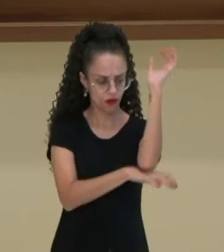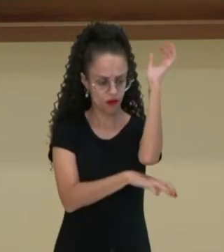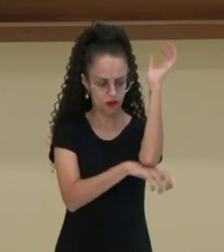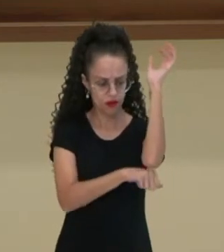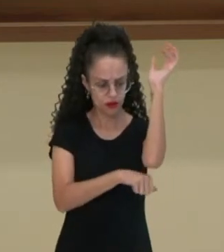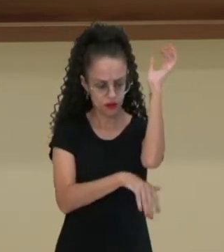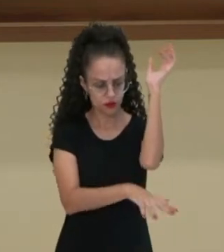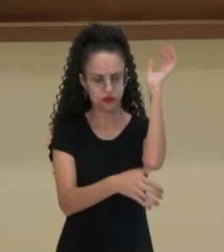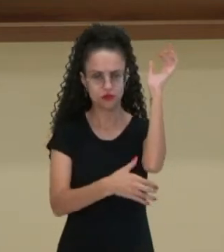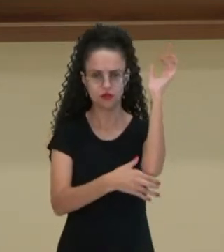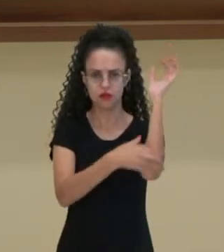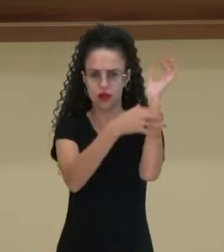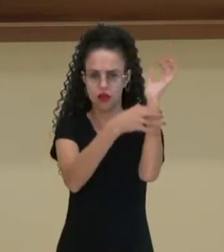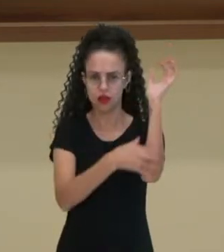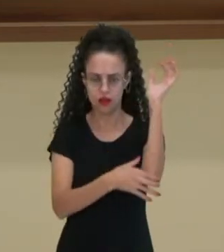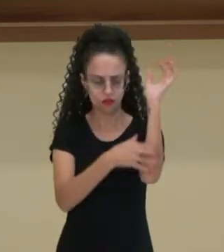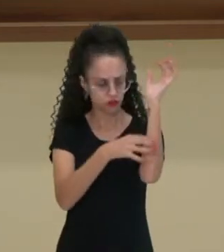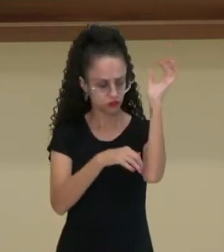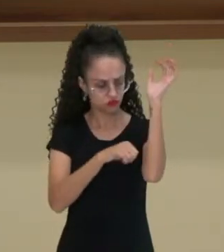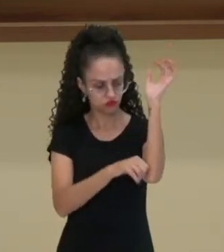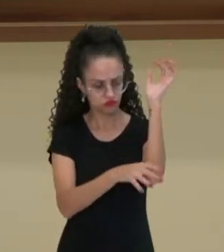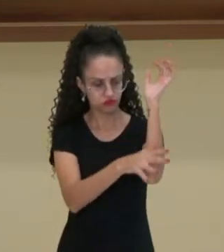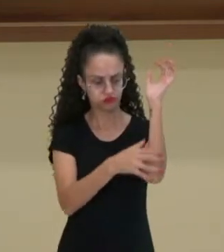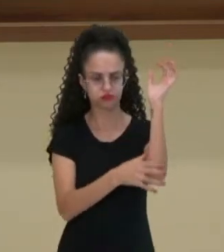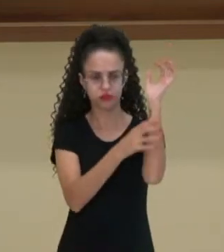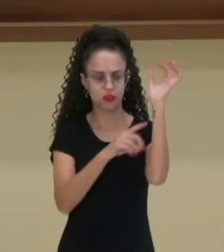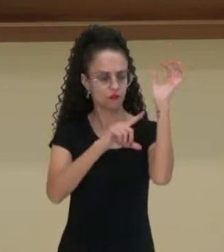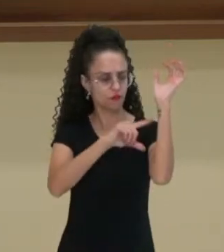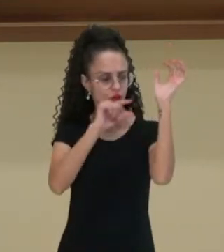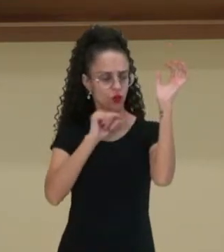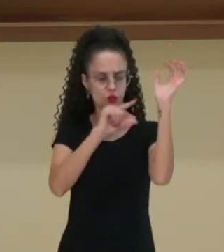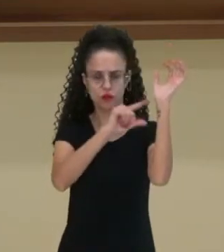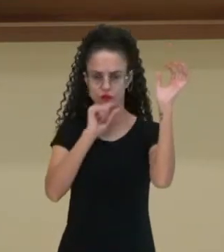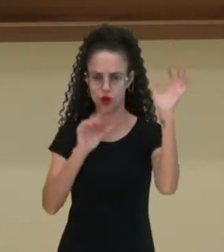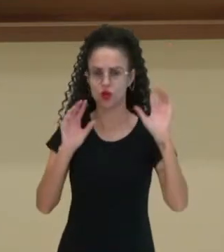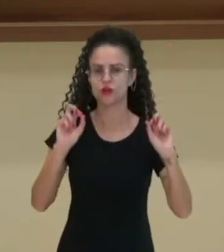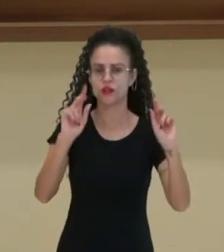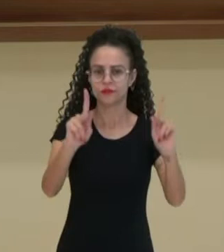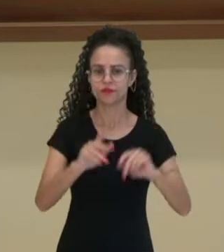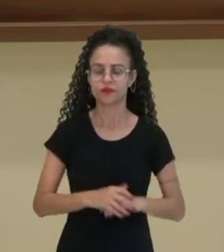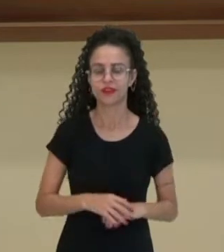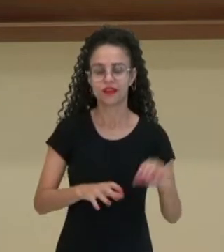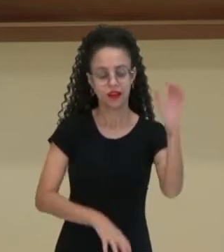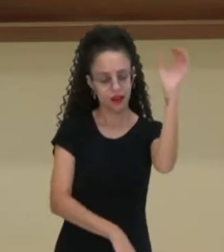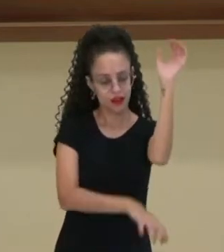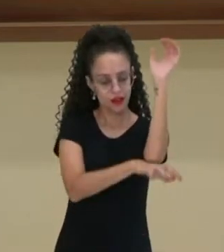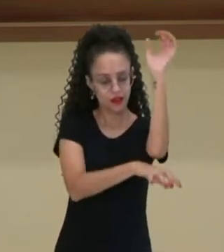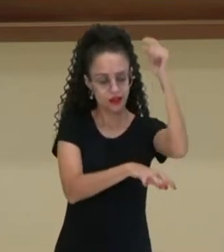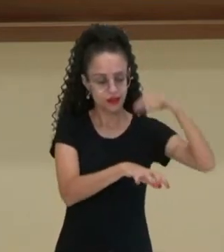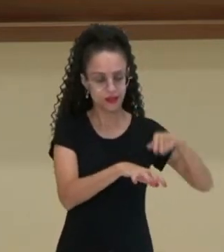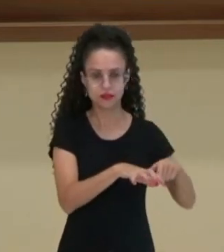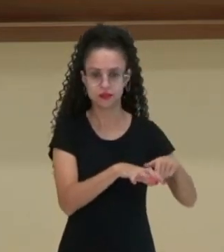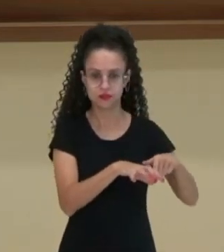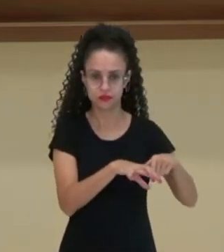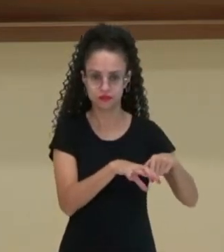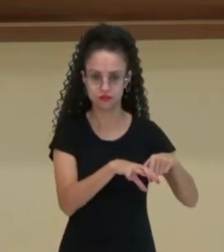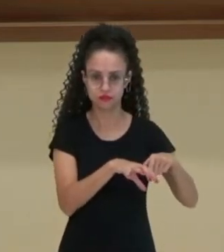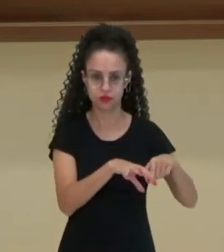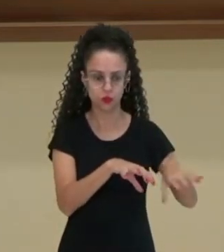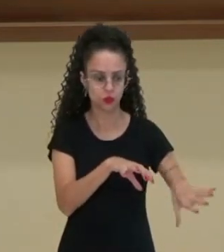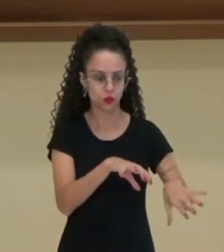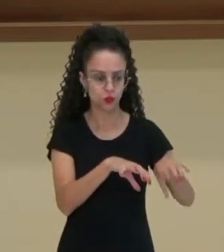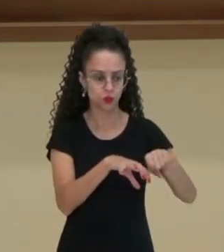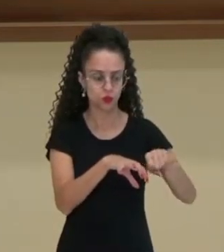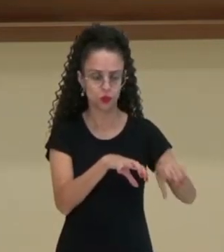os caules, né? Que contam ali com a presença das folhas. Então, através das raízes, as plantas elas vão